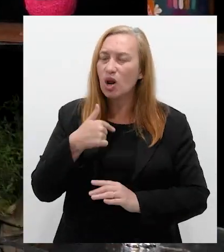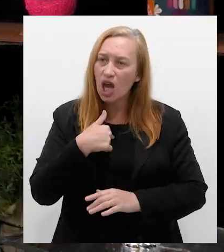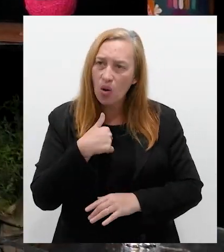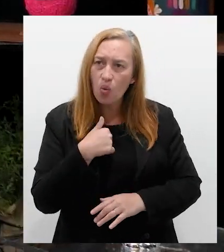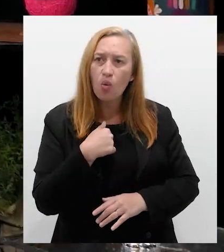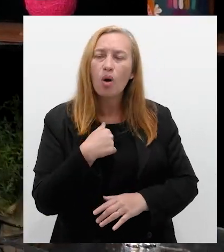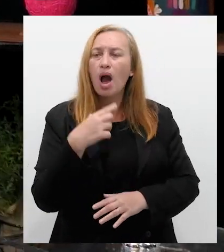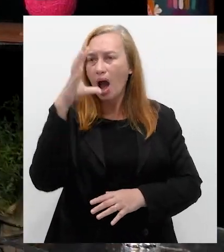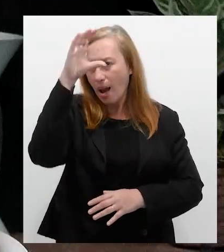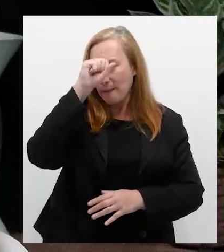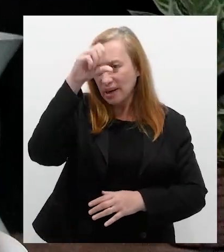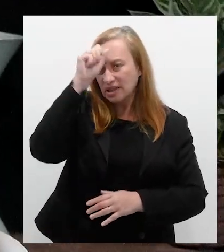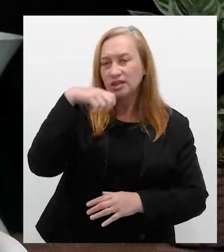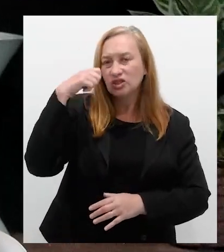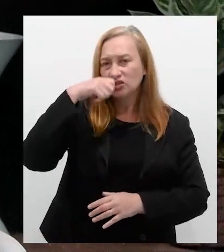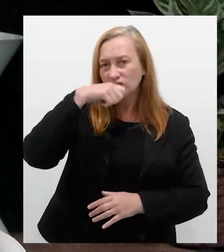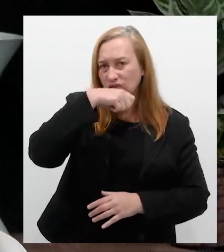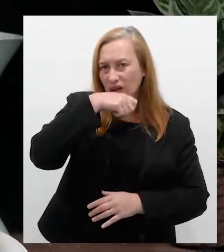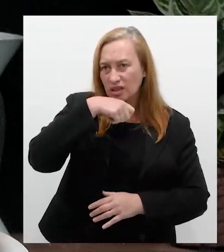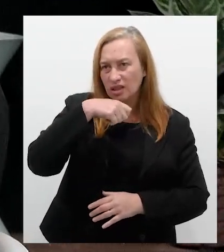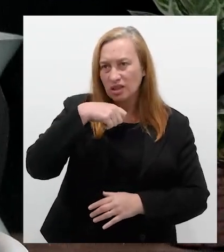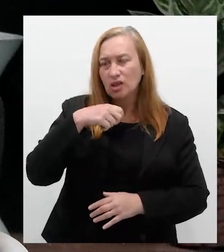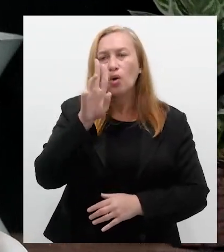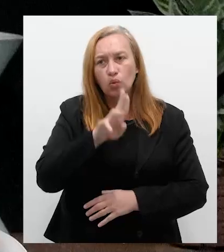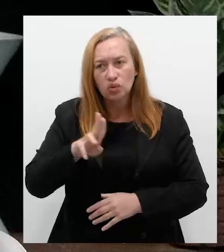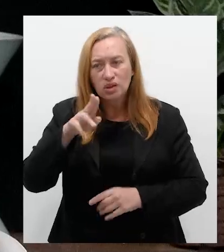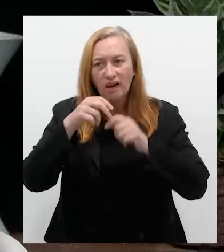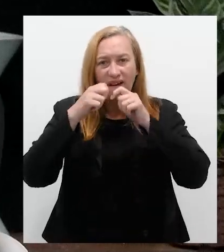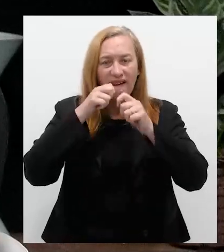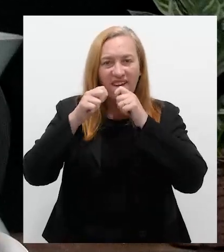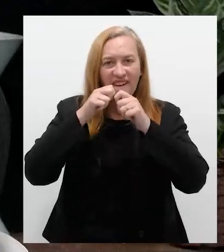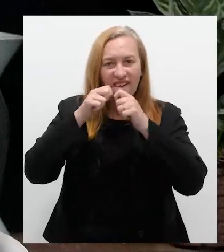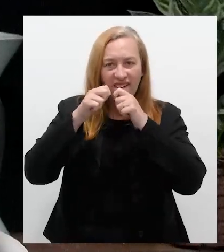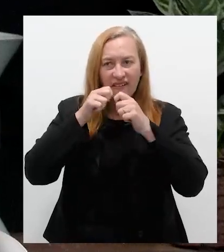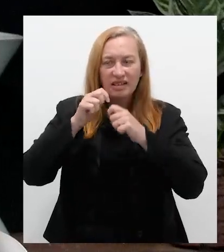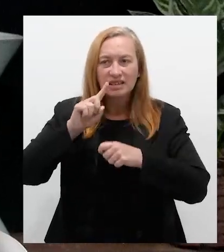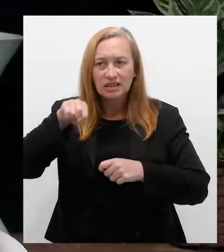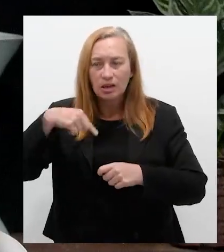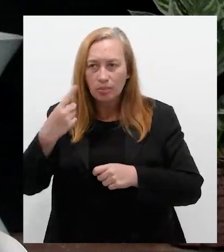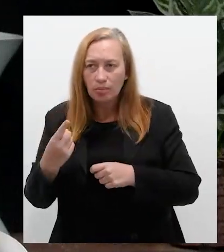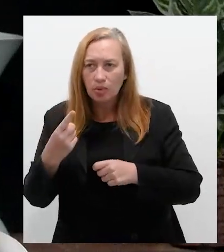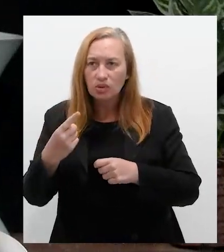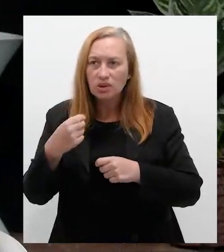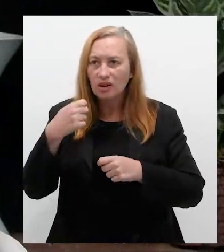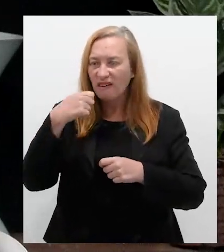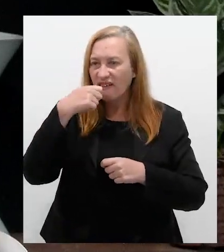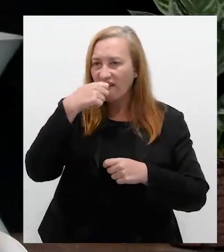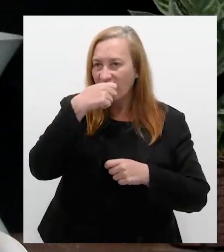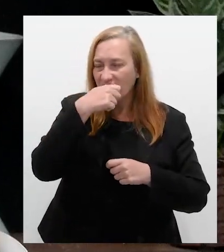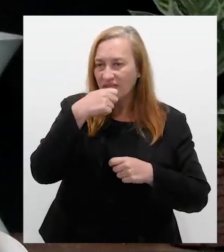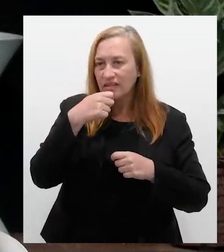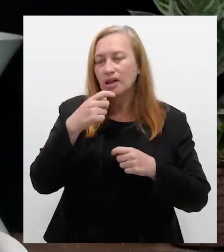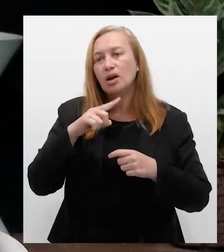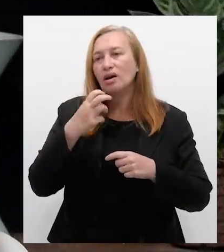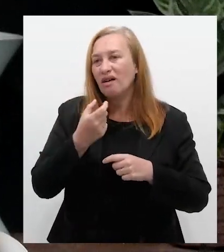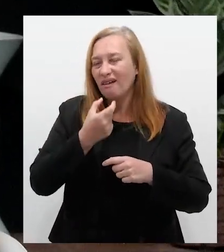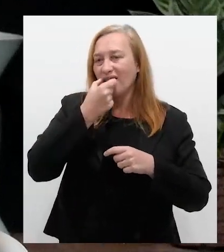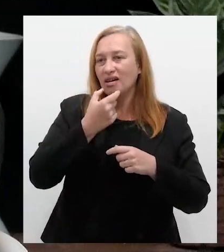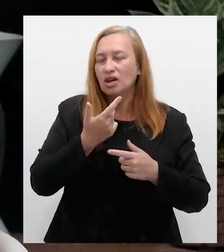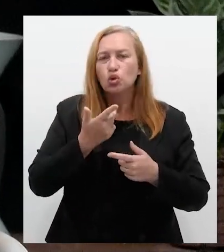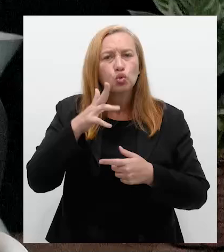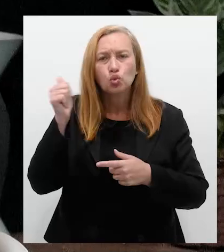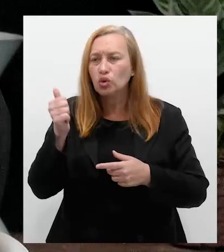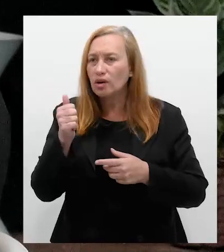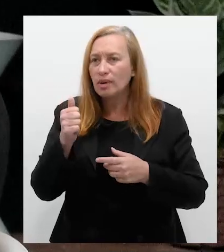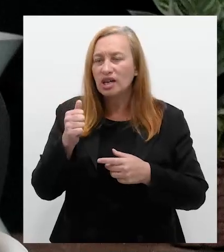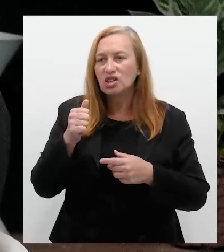por exemplo, aprendi a escovar dente, a usar o fio dental depois que eu passei a usar um aparelho, né, odontológico. Nunca mais